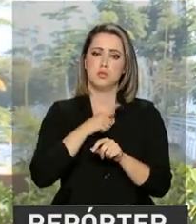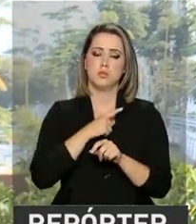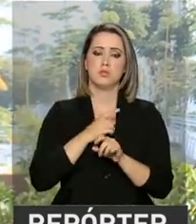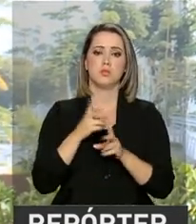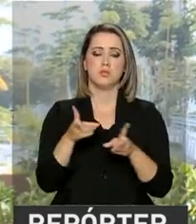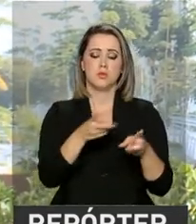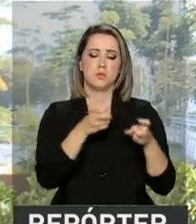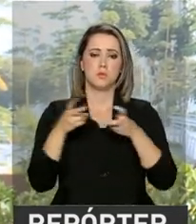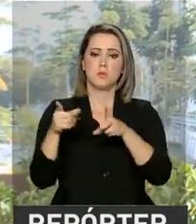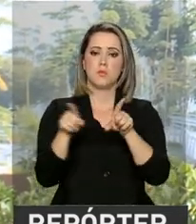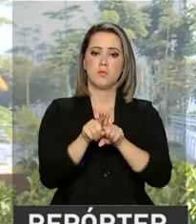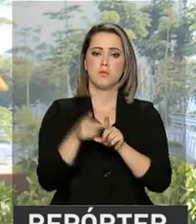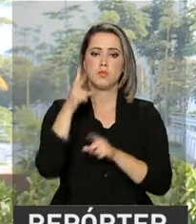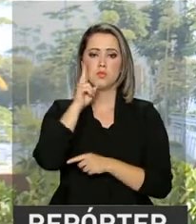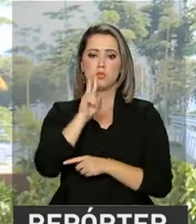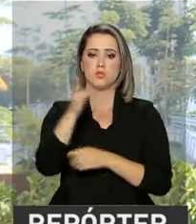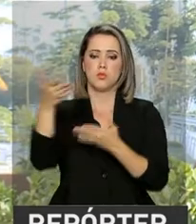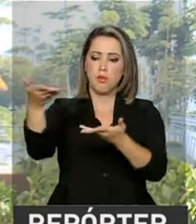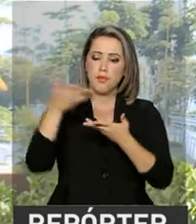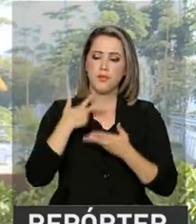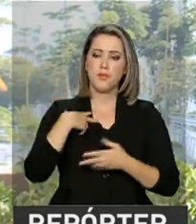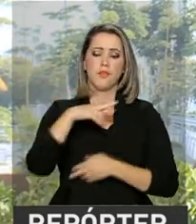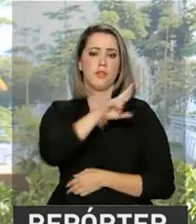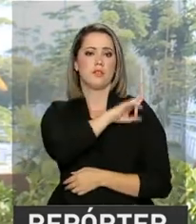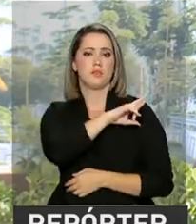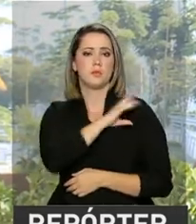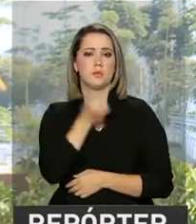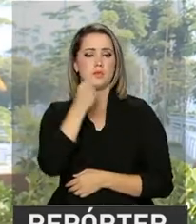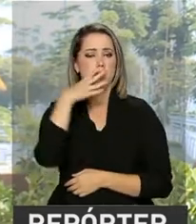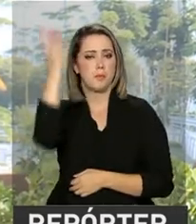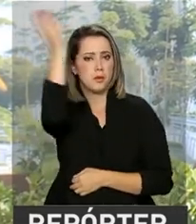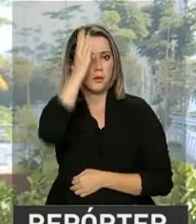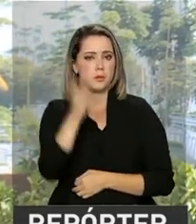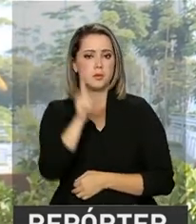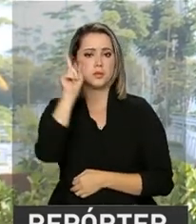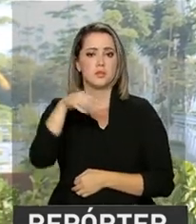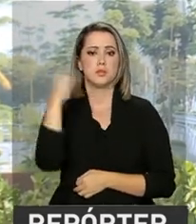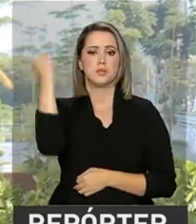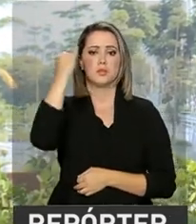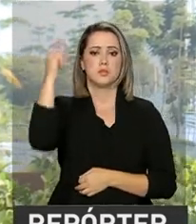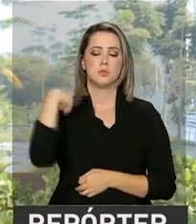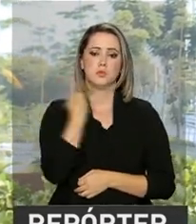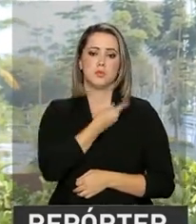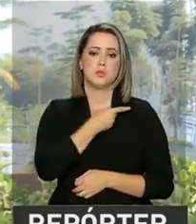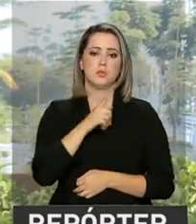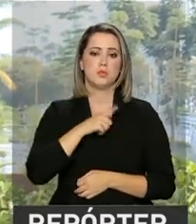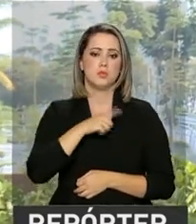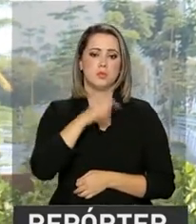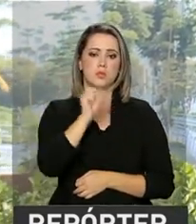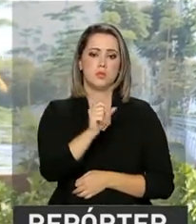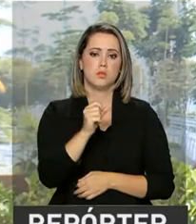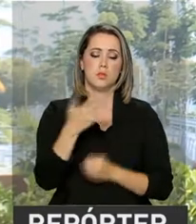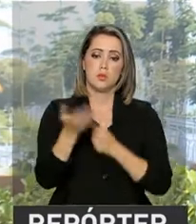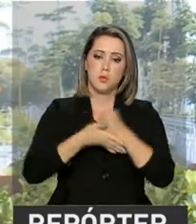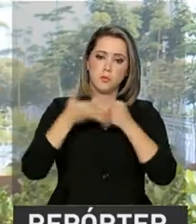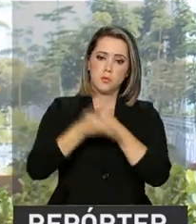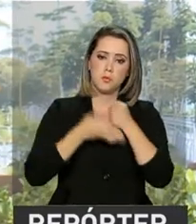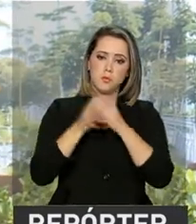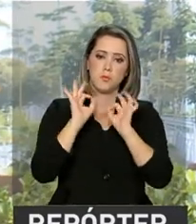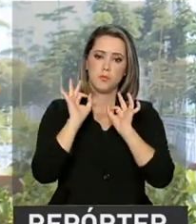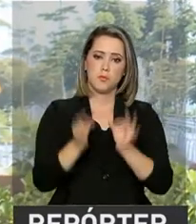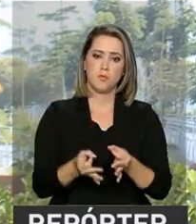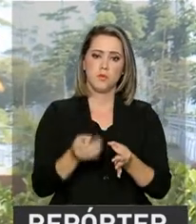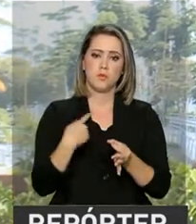de que venham a representar bem o brasil ea fundamental para que a gente tenha uma base sólida